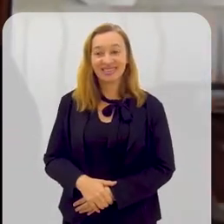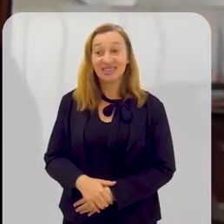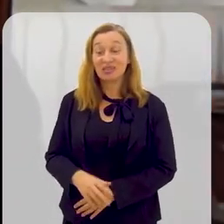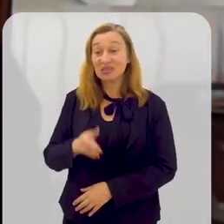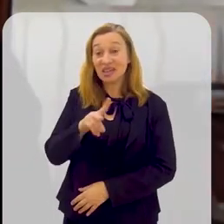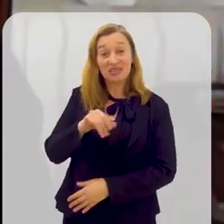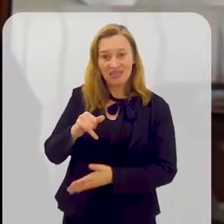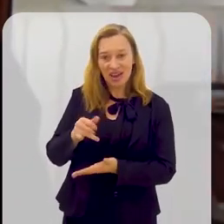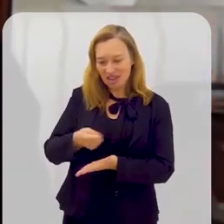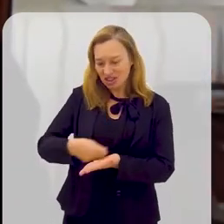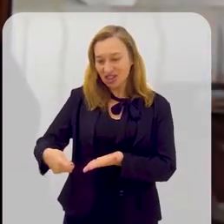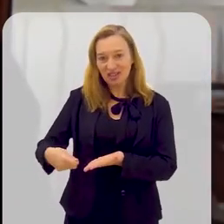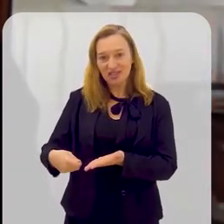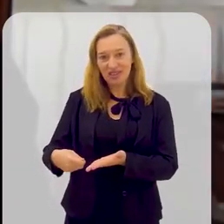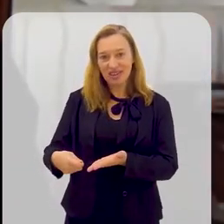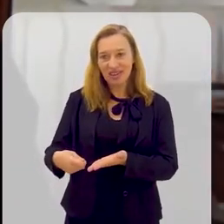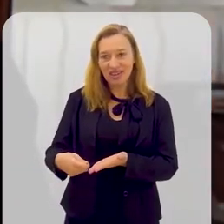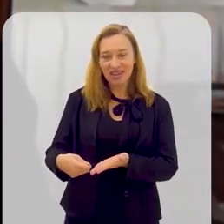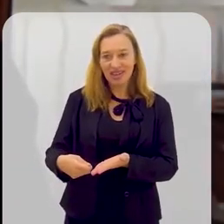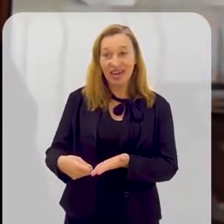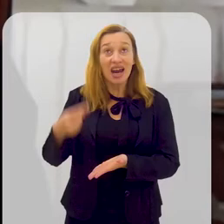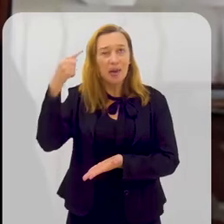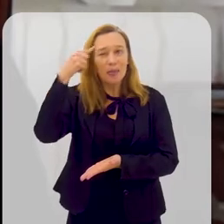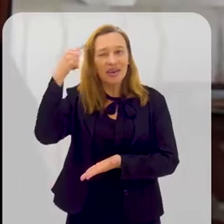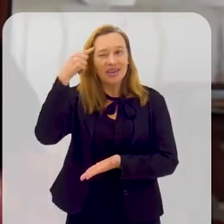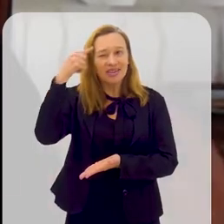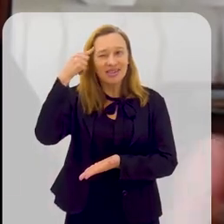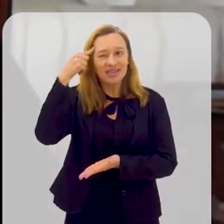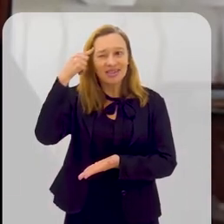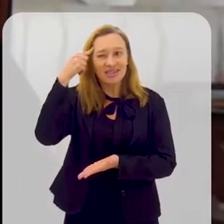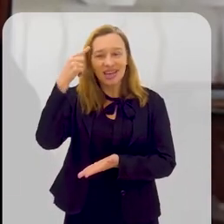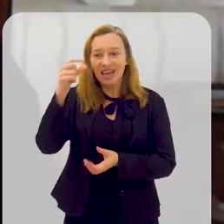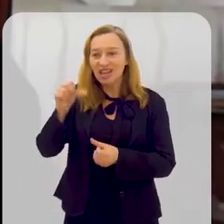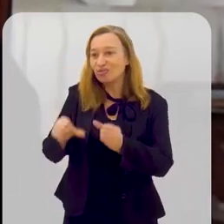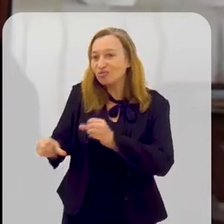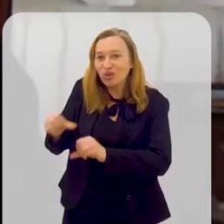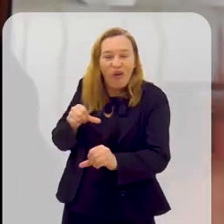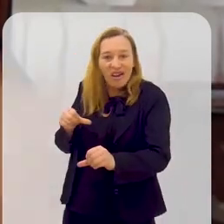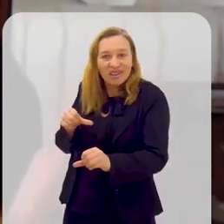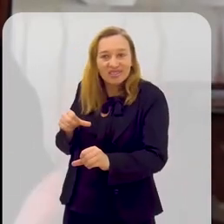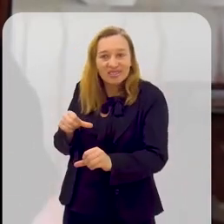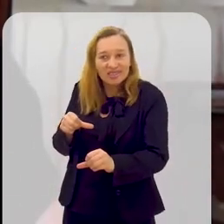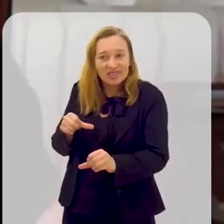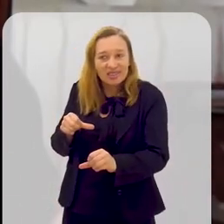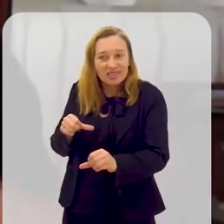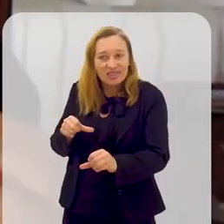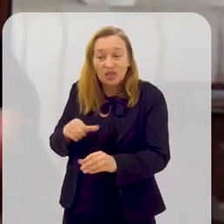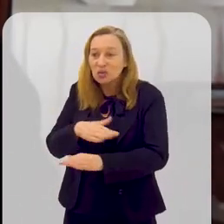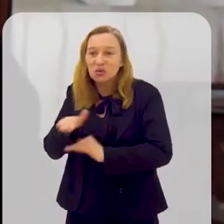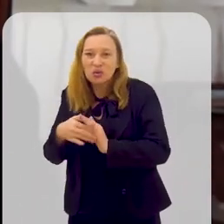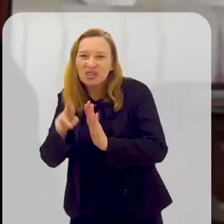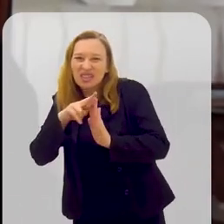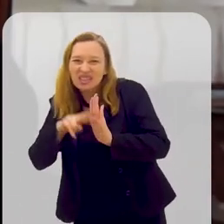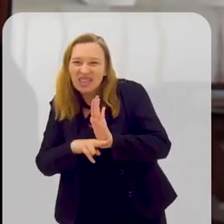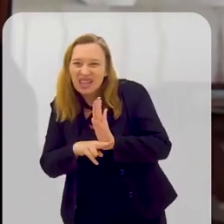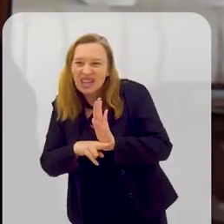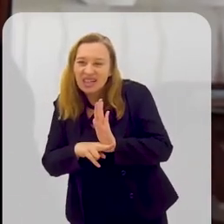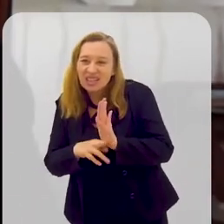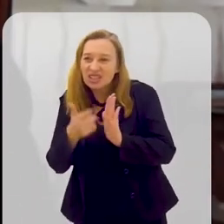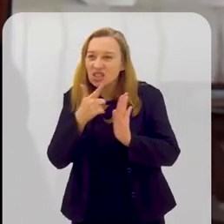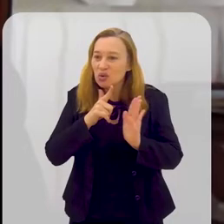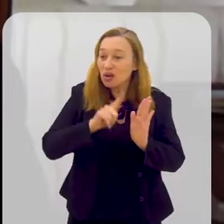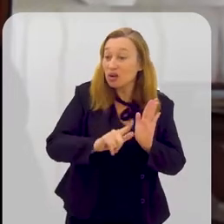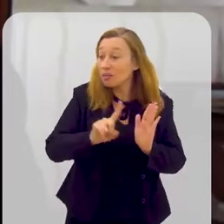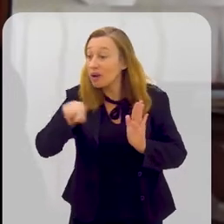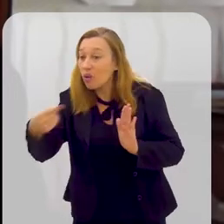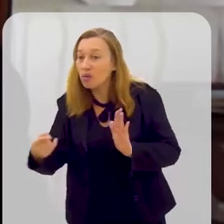então quando ele vai escrever em português Pensa bem ele não transpõe todas as regras